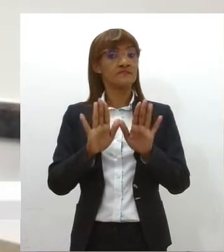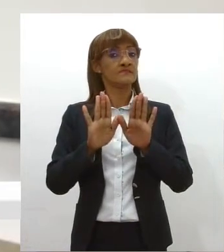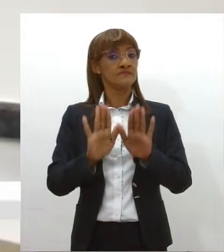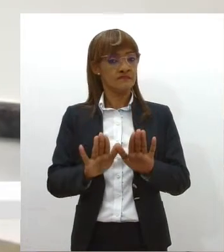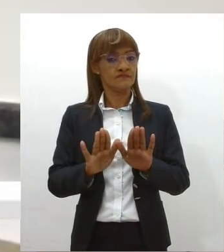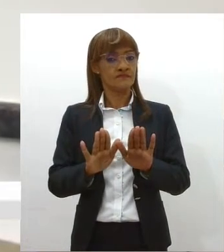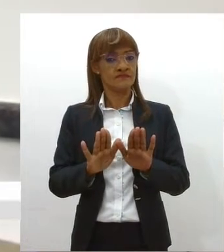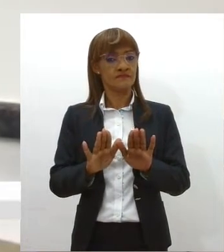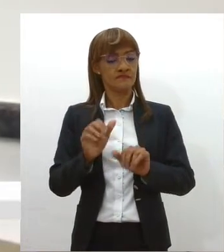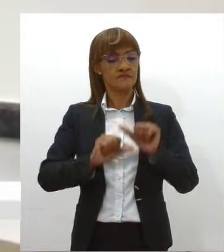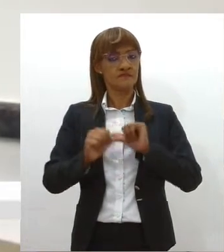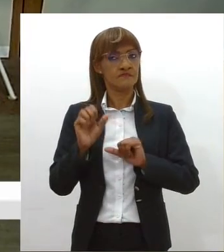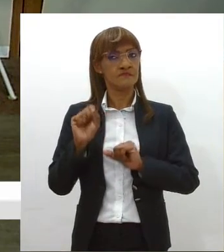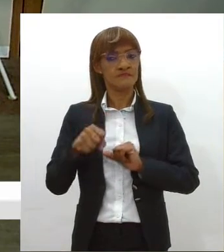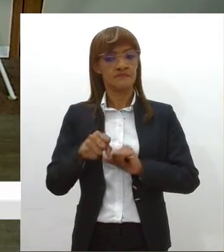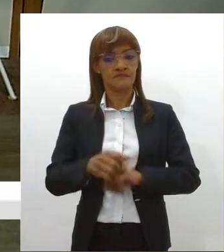sim.